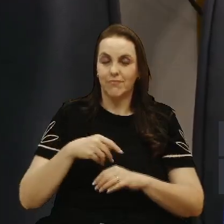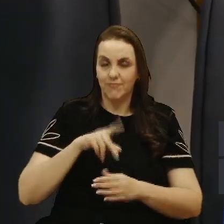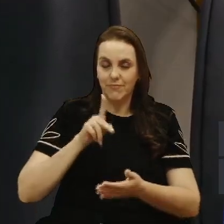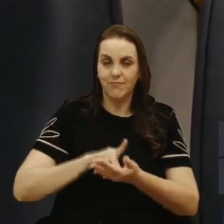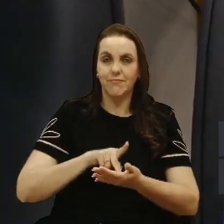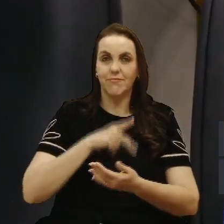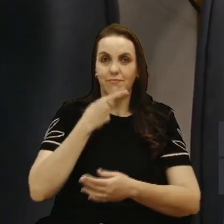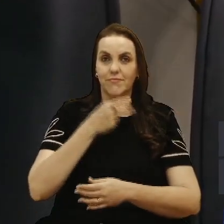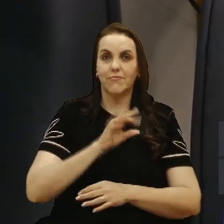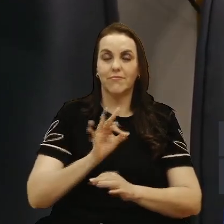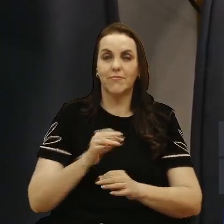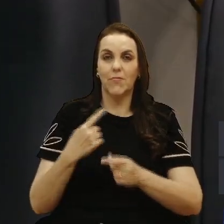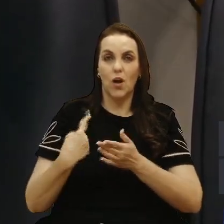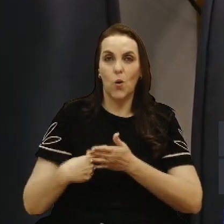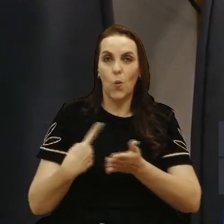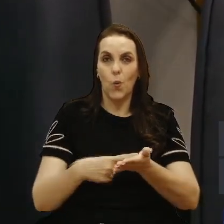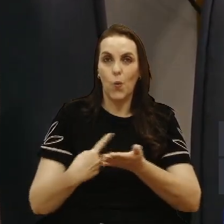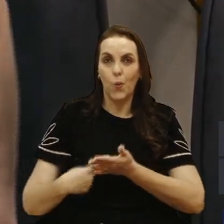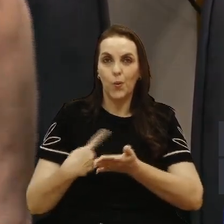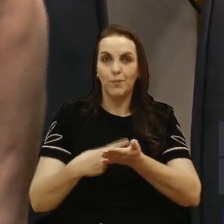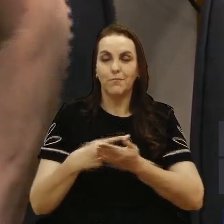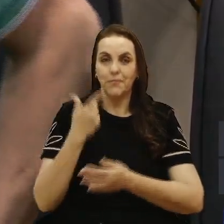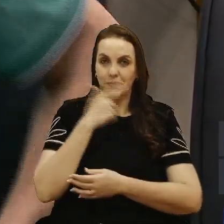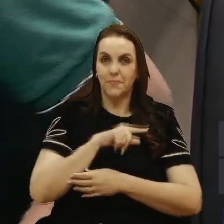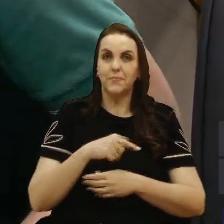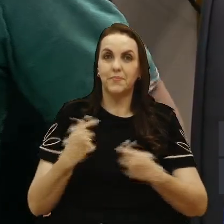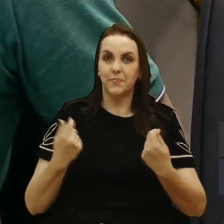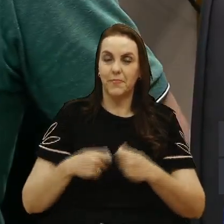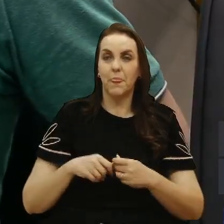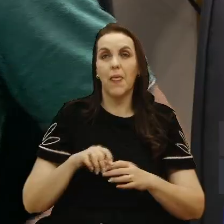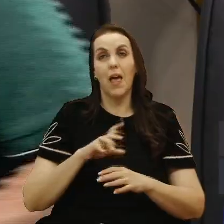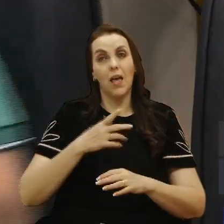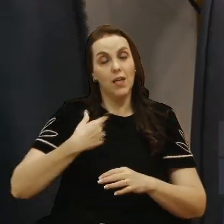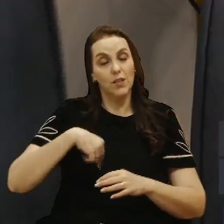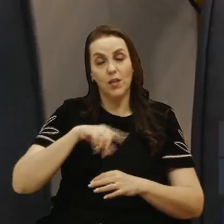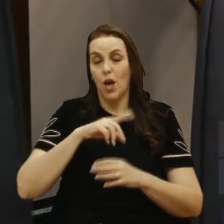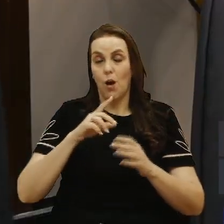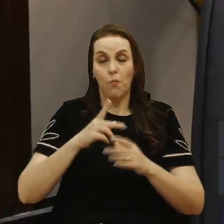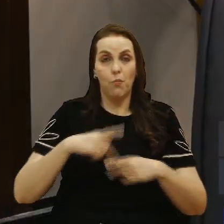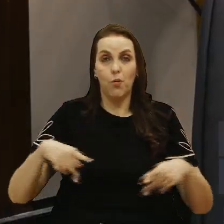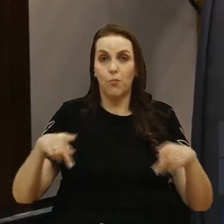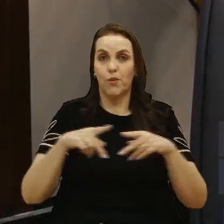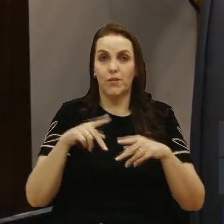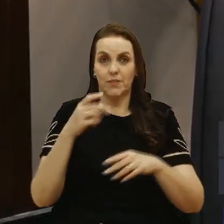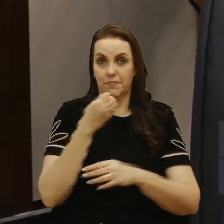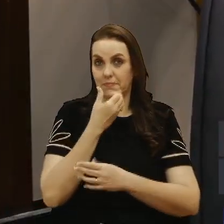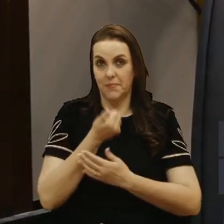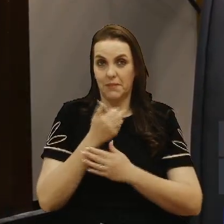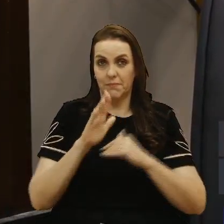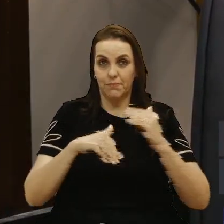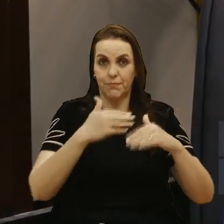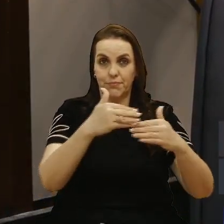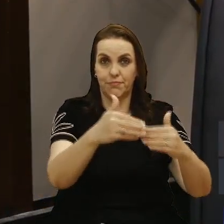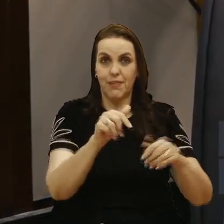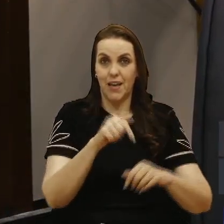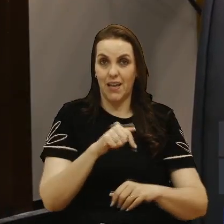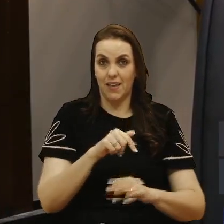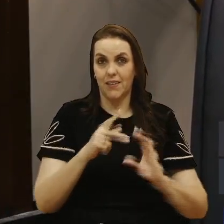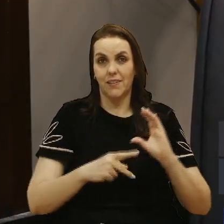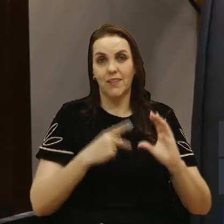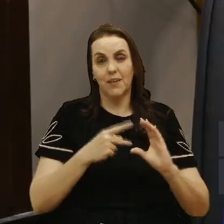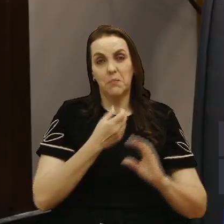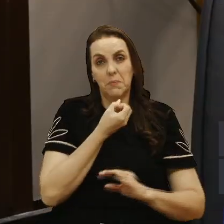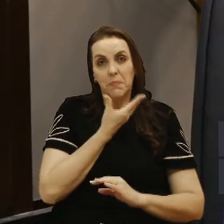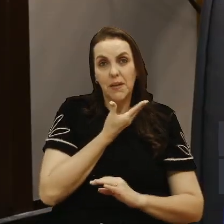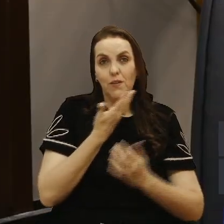conseguindo fazer acordos e quem ganha com tudo isso é a população, né? Porque se aqui os andamentos funcionarem bem, os andamentos da casa, as coisas